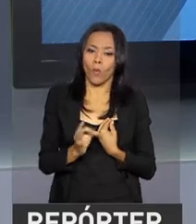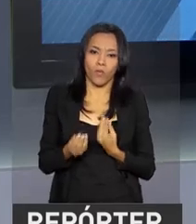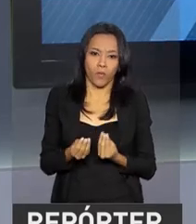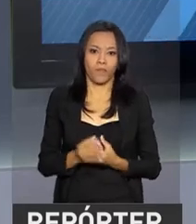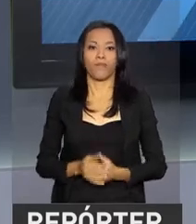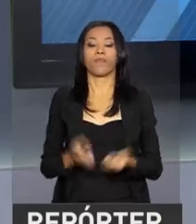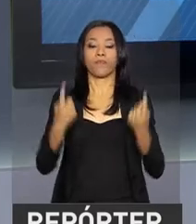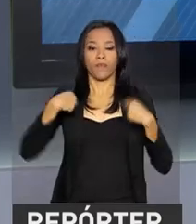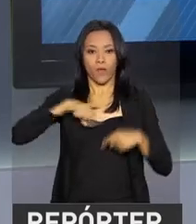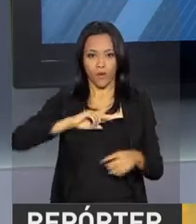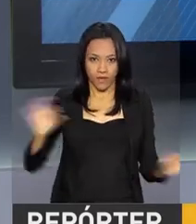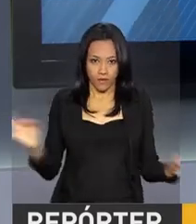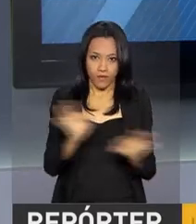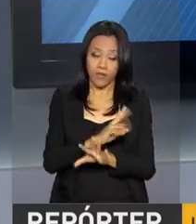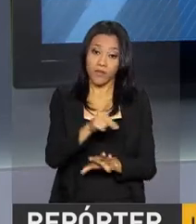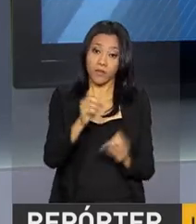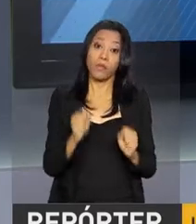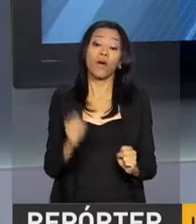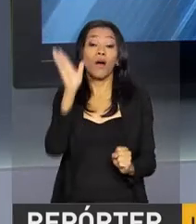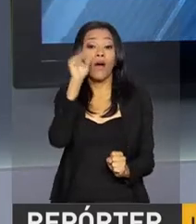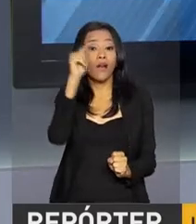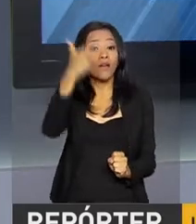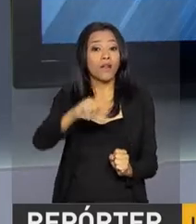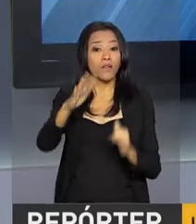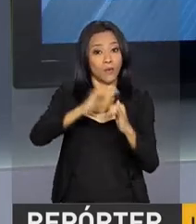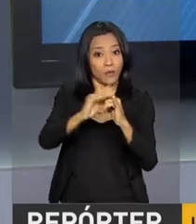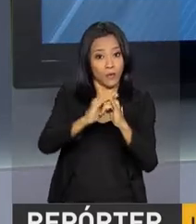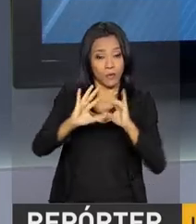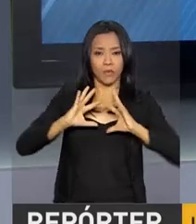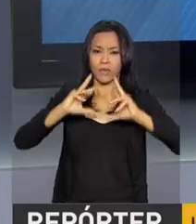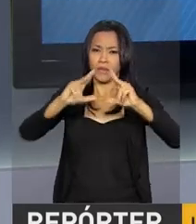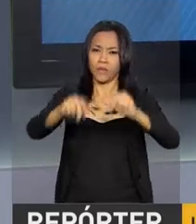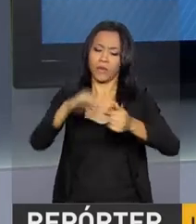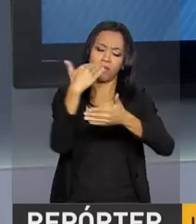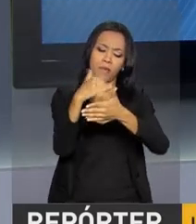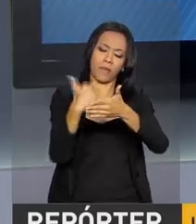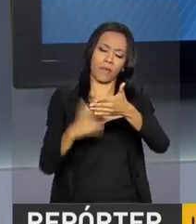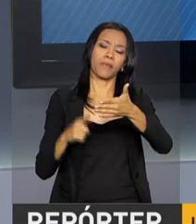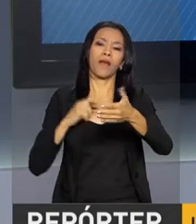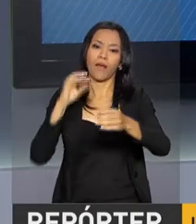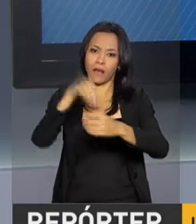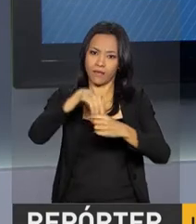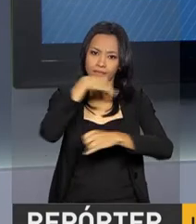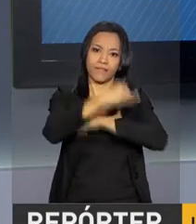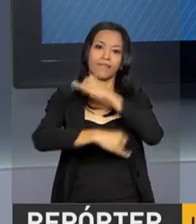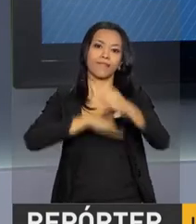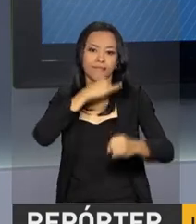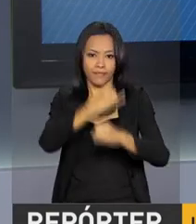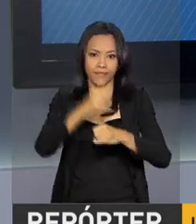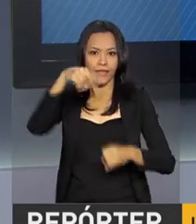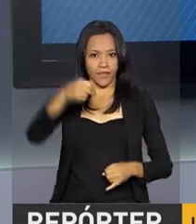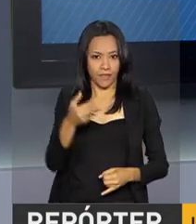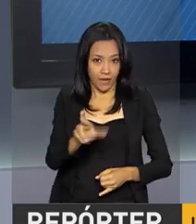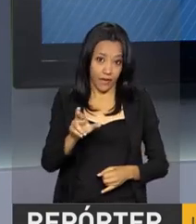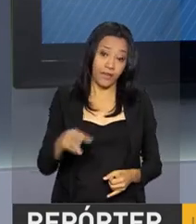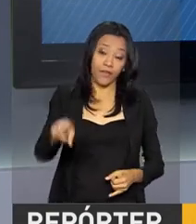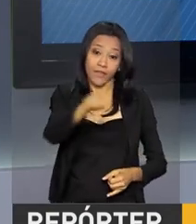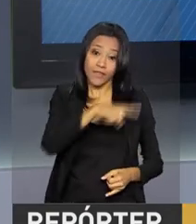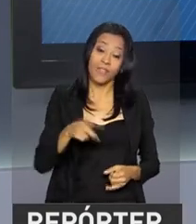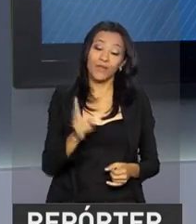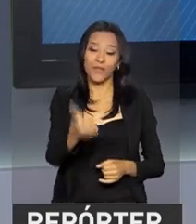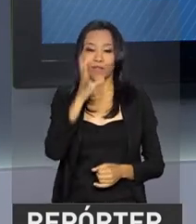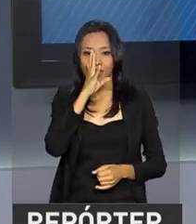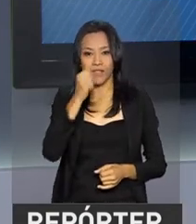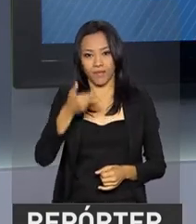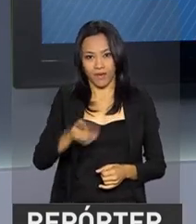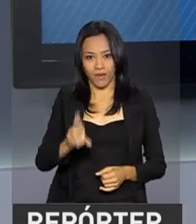Nós ficamos por aqui. Você pode rever as reportagens no YouTube e toda a nossa programação também está na página da NBR na internet.